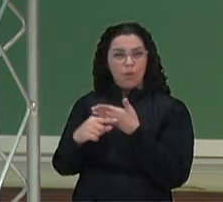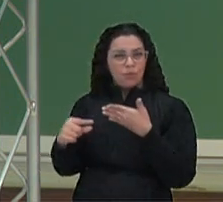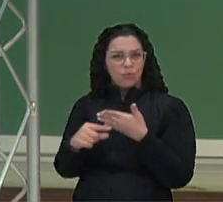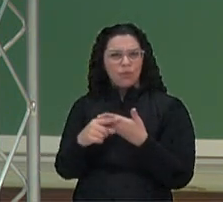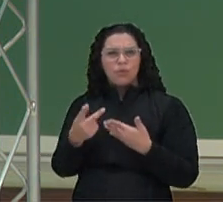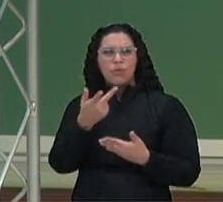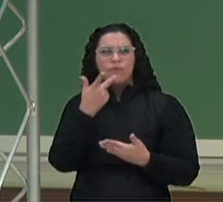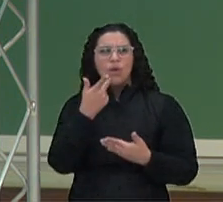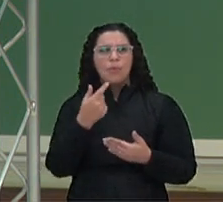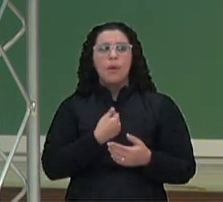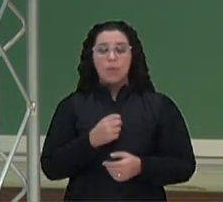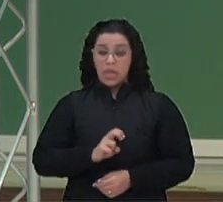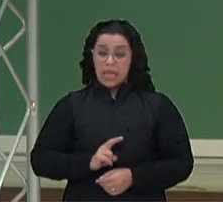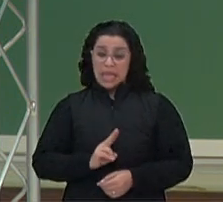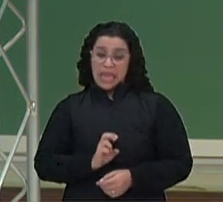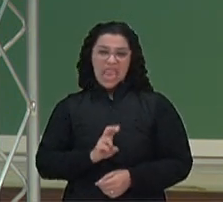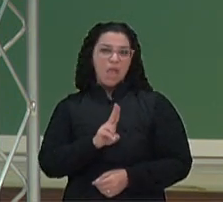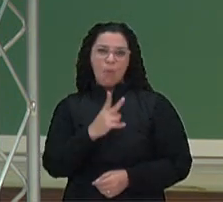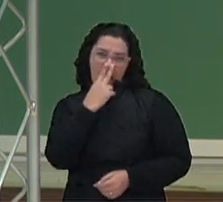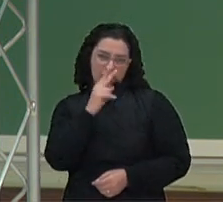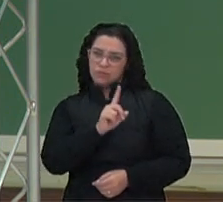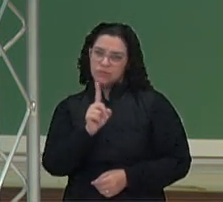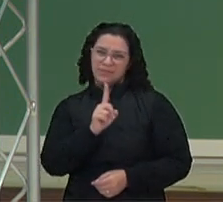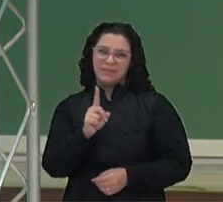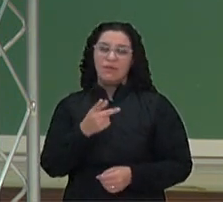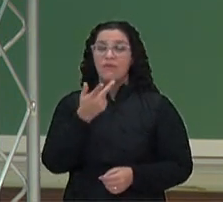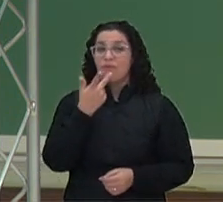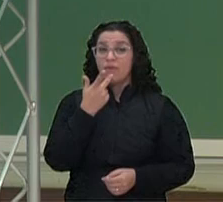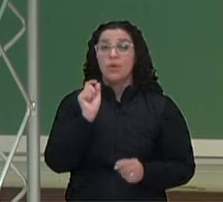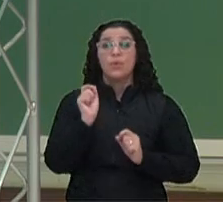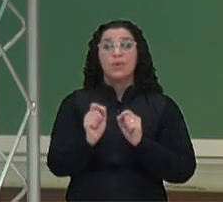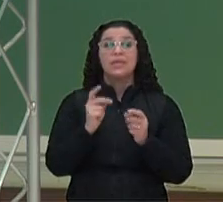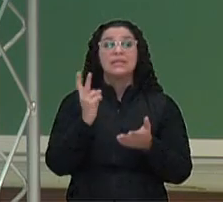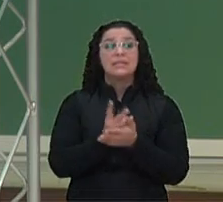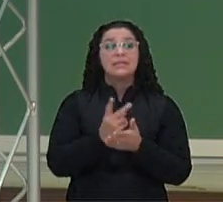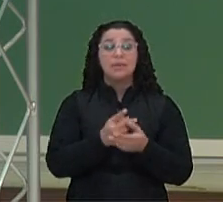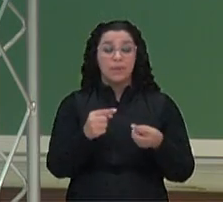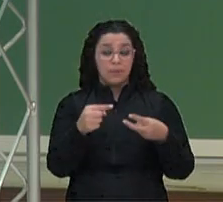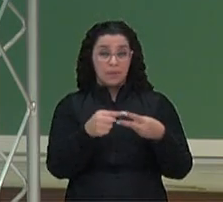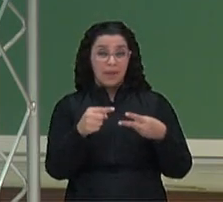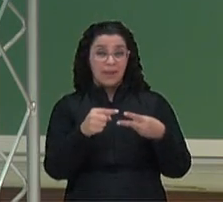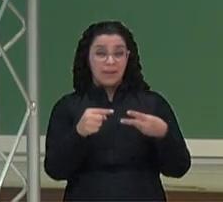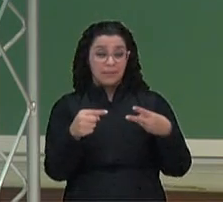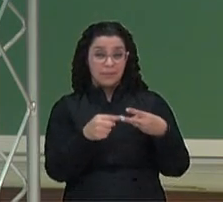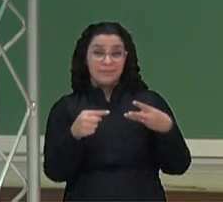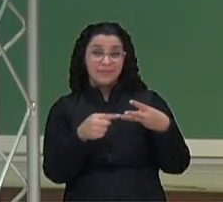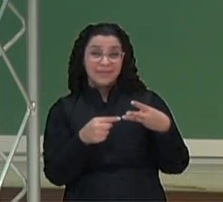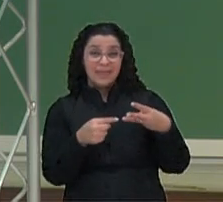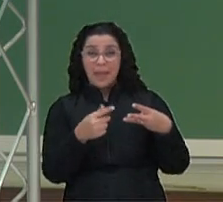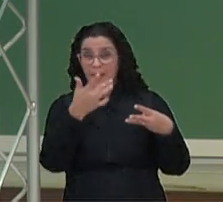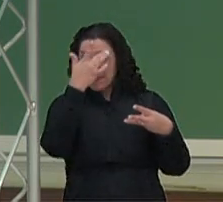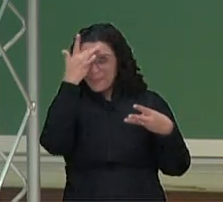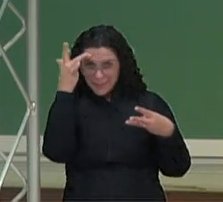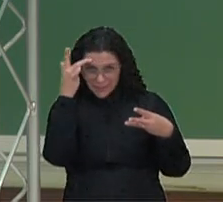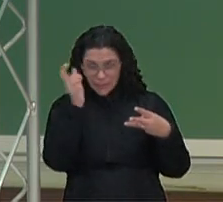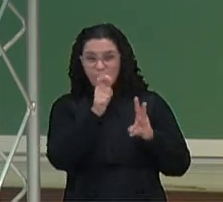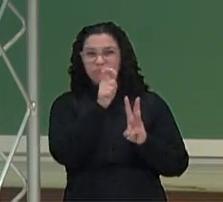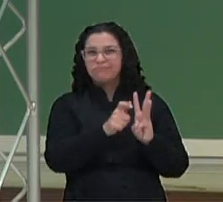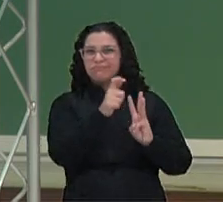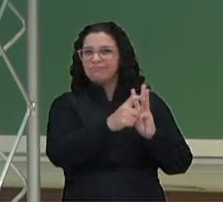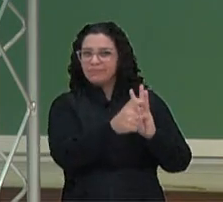colocou exatamente em primeira pessoa, eu acho. Normalmente esse tipo de texto é em terceira pessoa, abstendo-se da opinião de